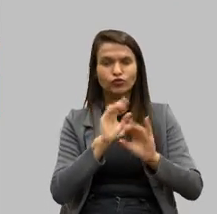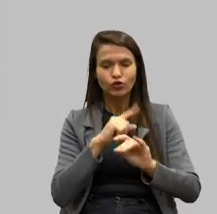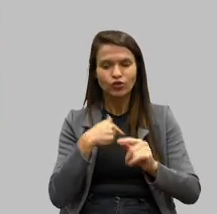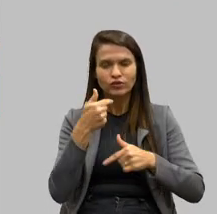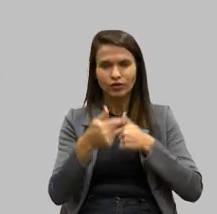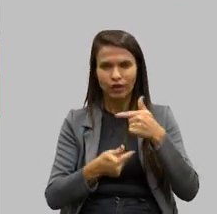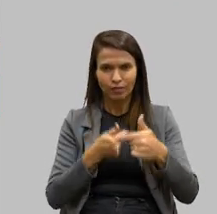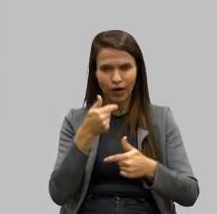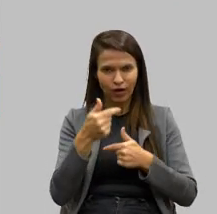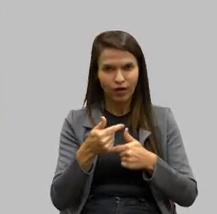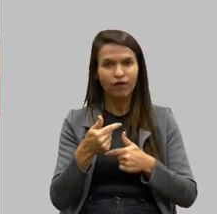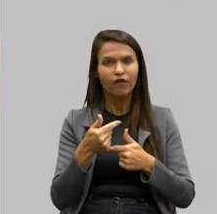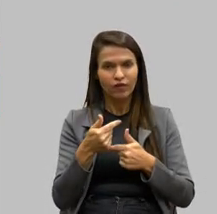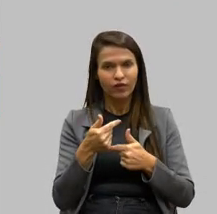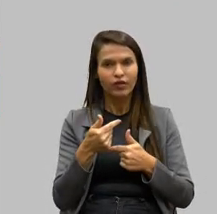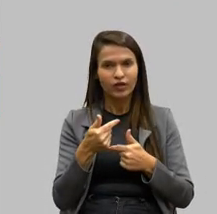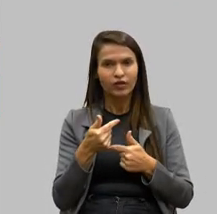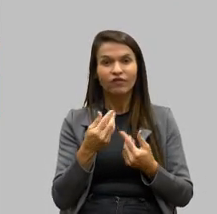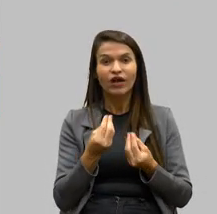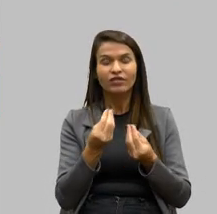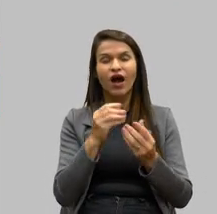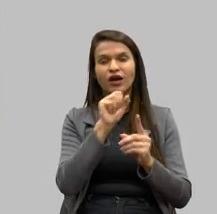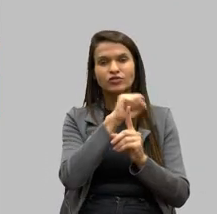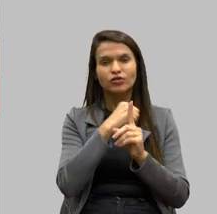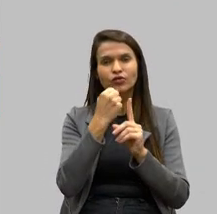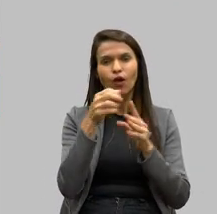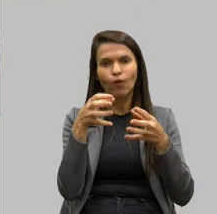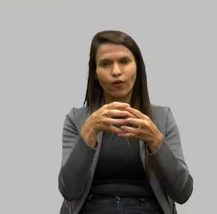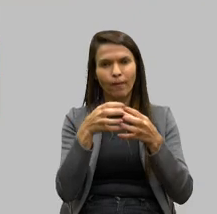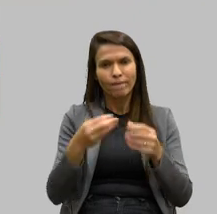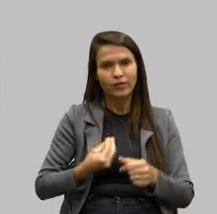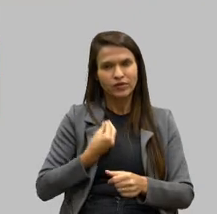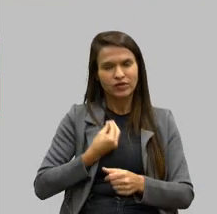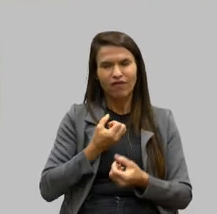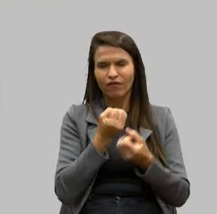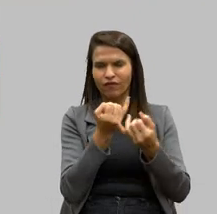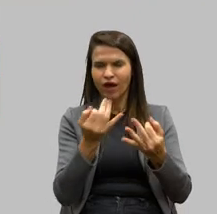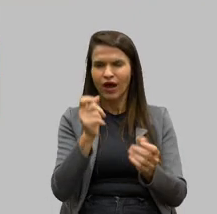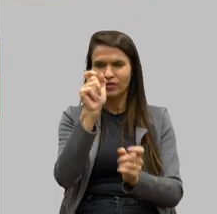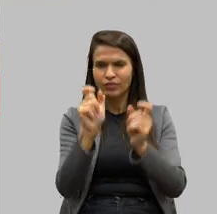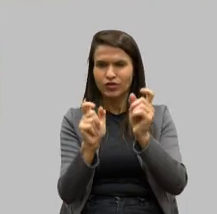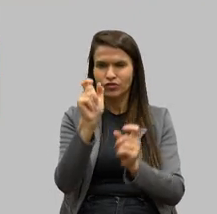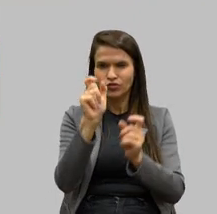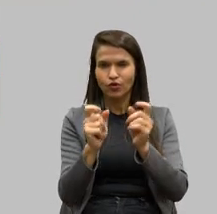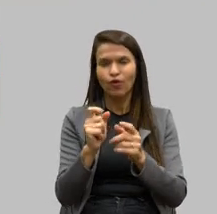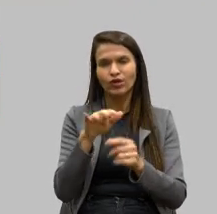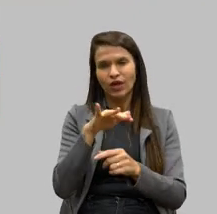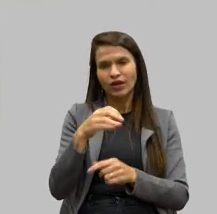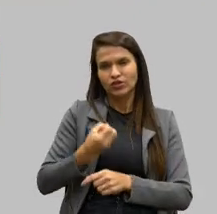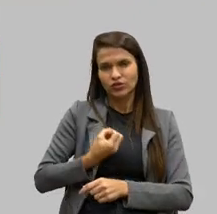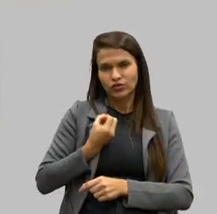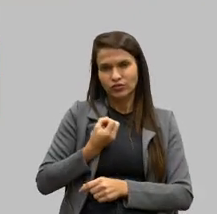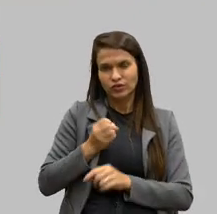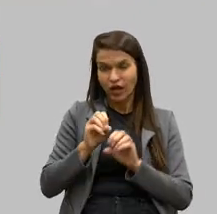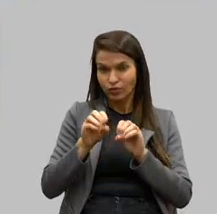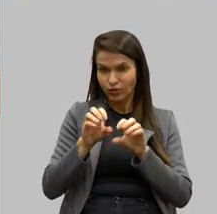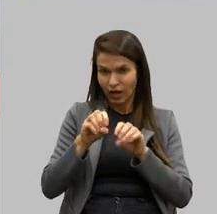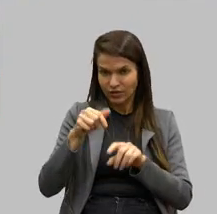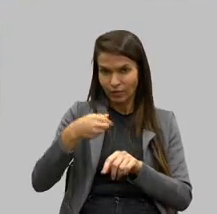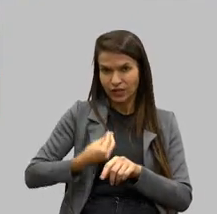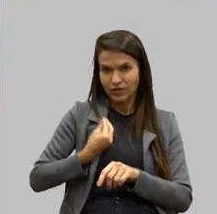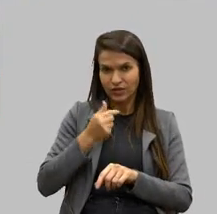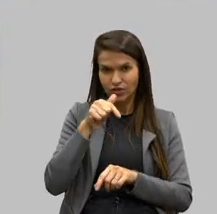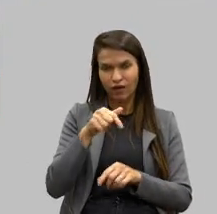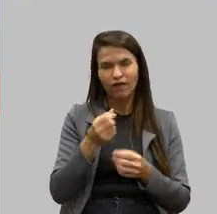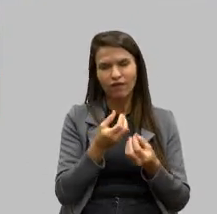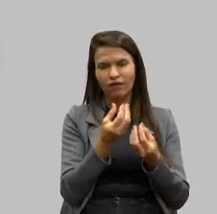que vai dar à sociedade, à categoria que está presente, tem várias pessoas da educação presentes aqui, muita gente acompanhando, porque está